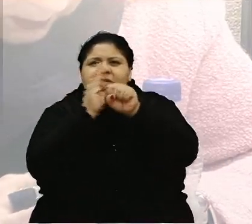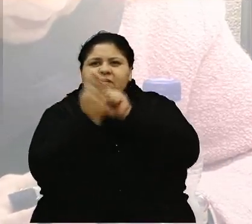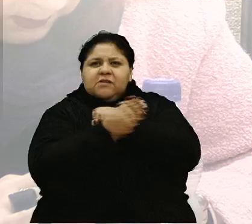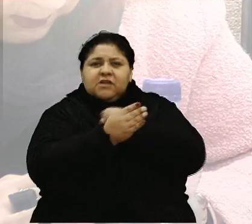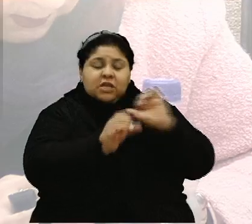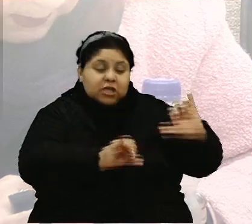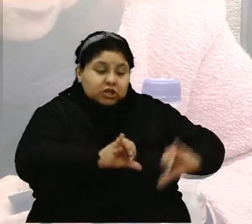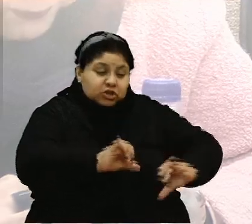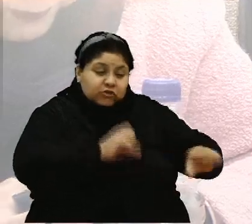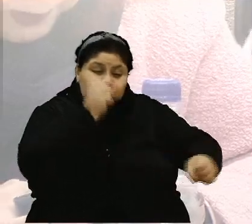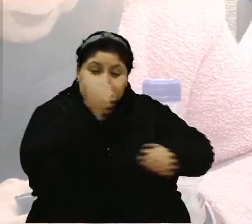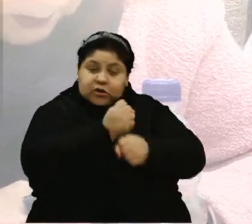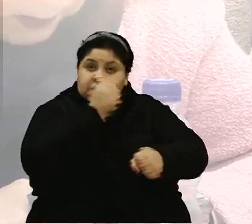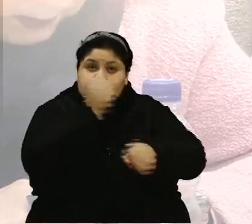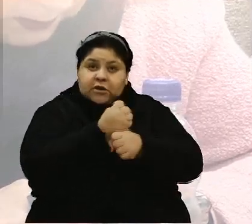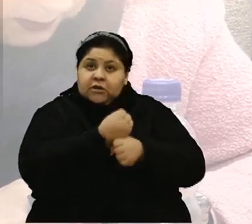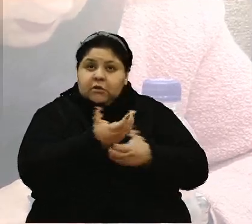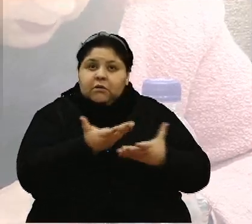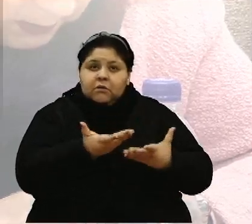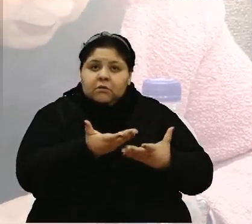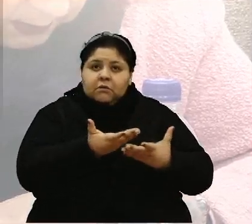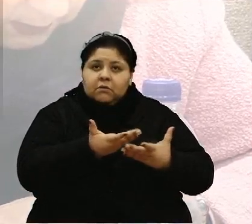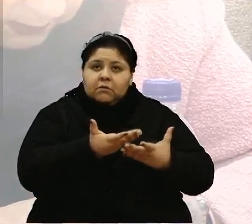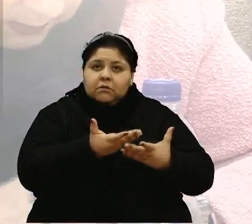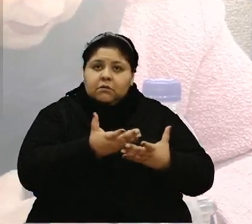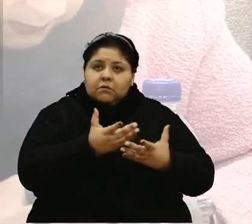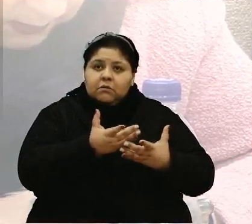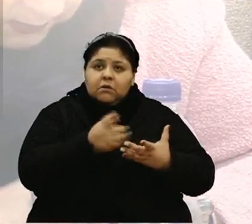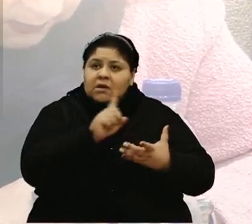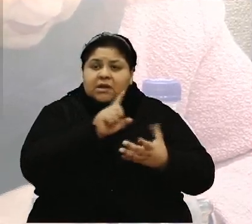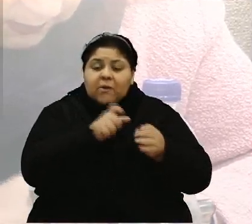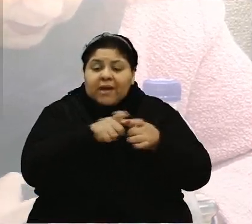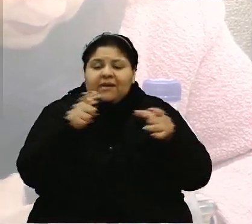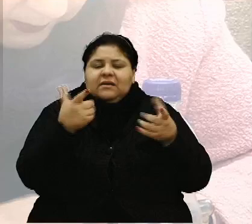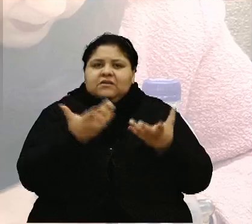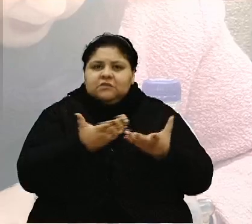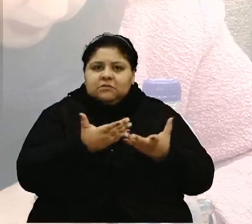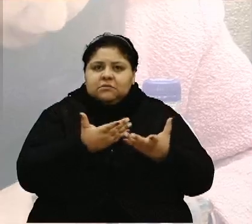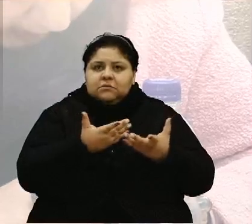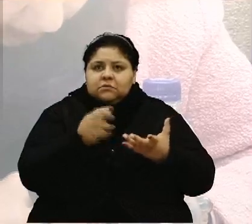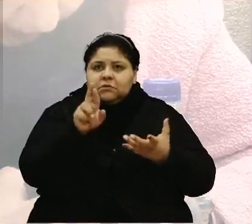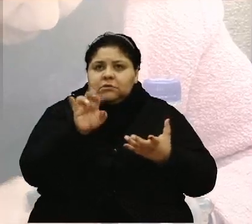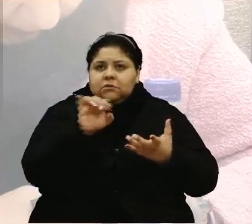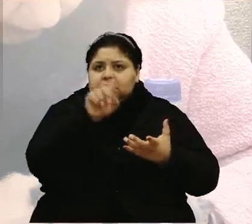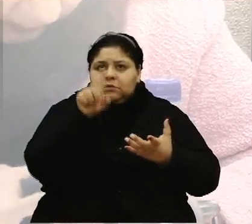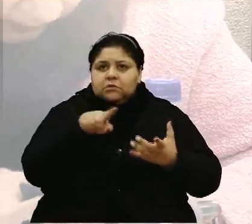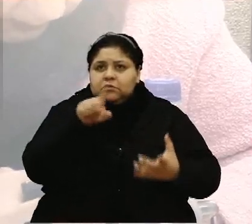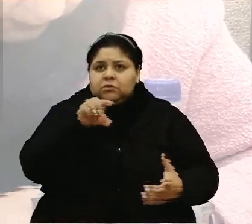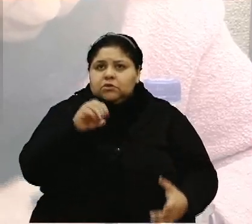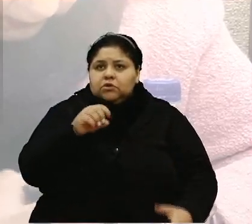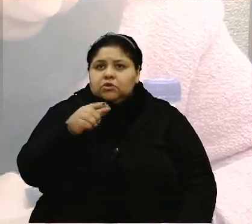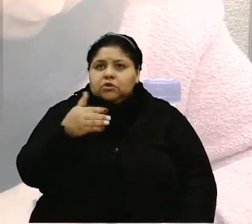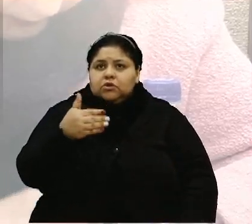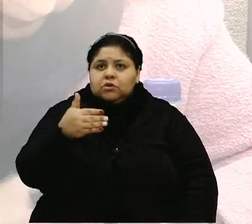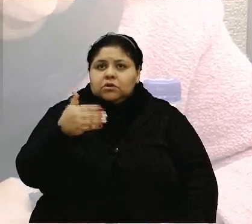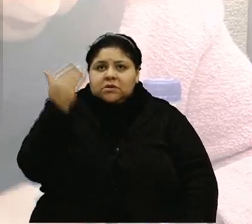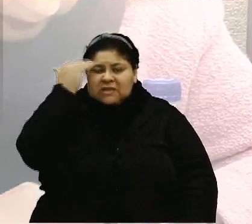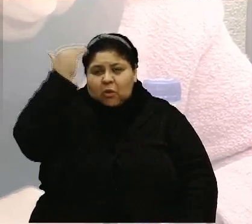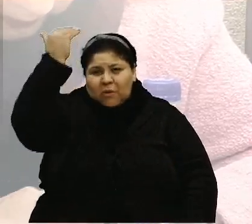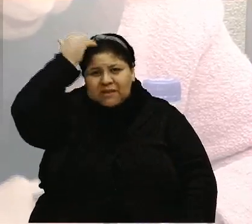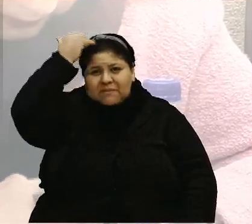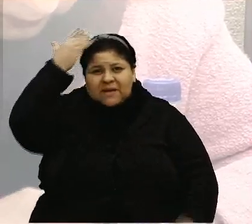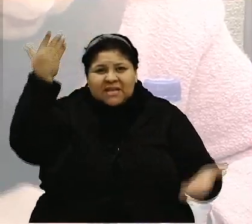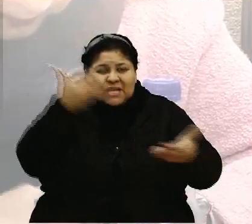sofrendo com uma obra que não é uma obra tão grande assim. Por que tu não pede a declaração? O Risso que não aguenta mais, agora o caminhão tem que ir lá molhar